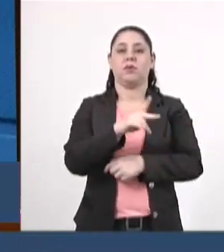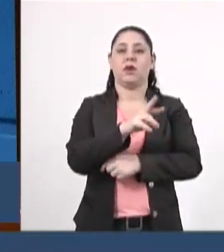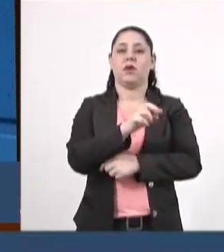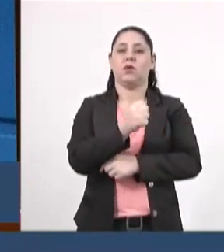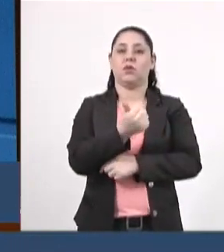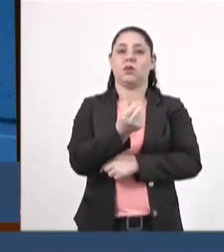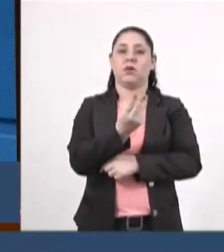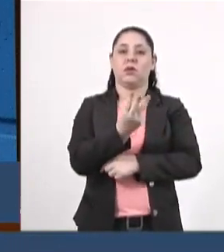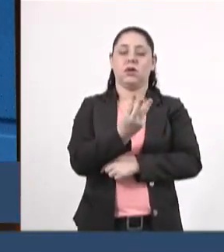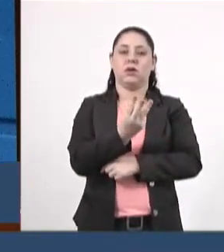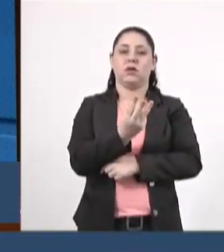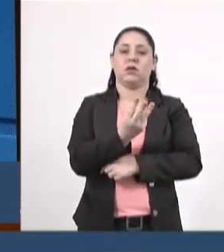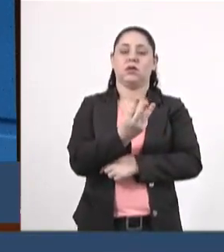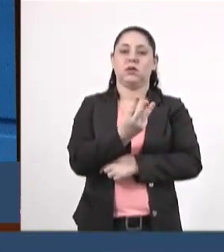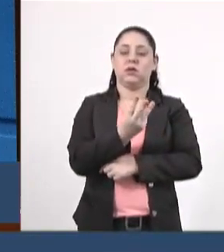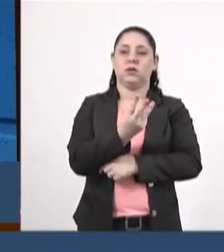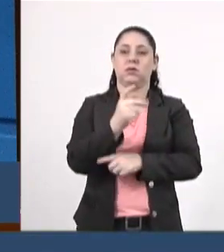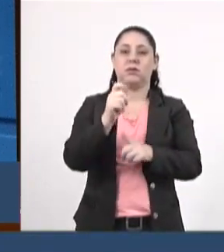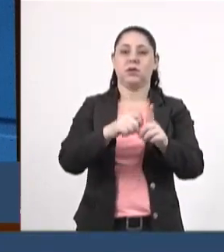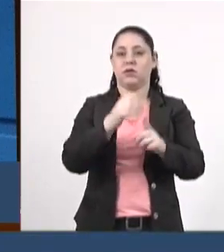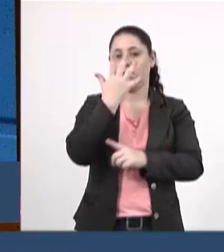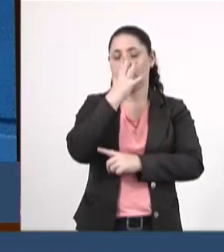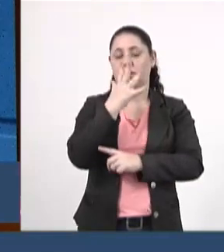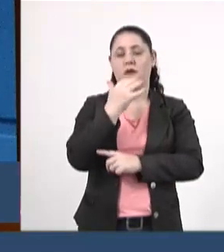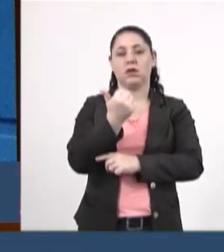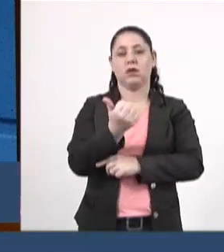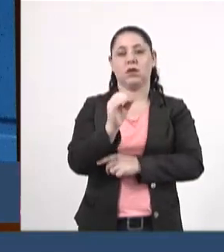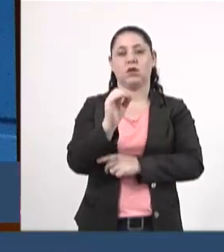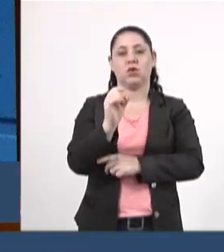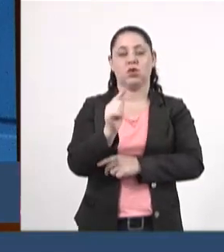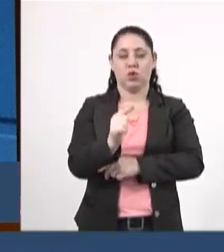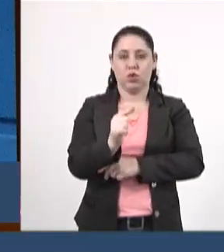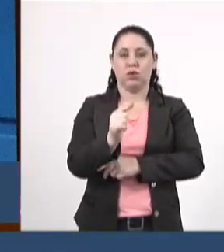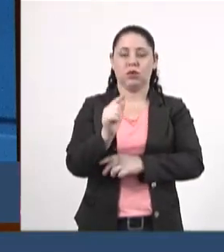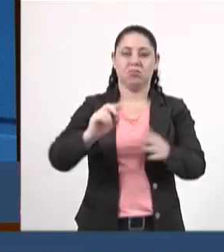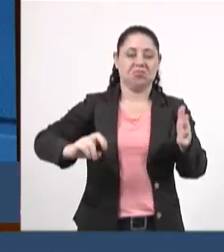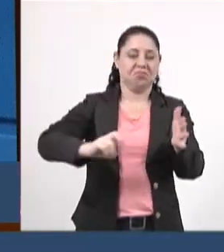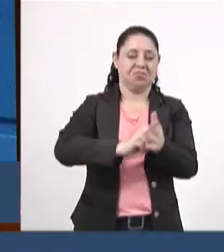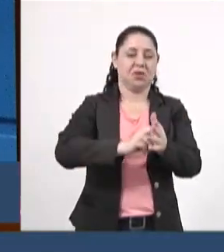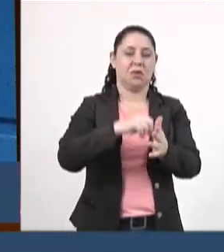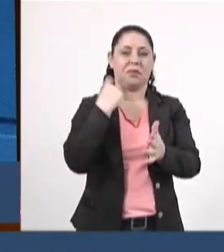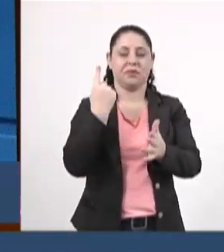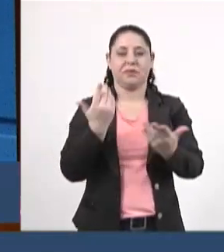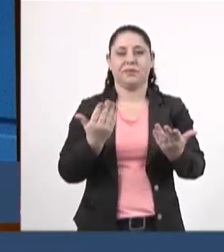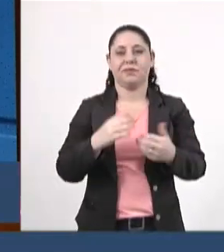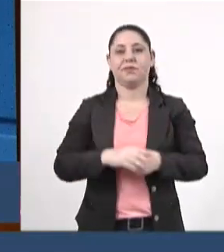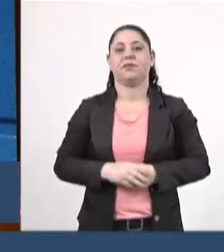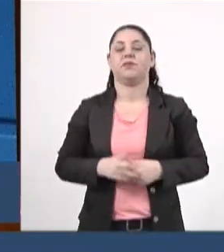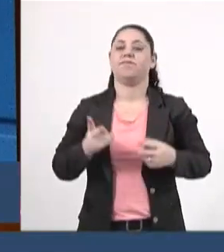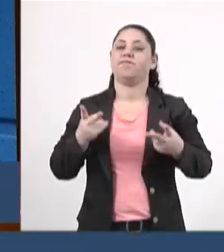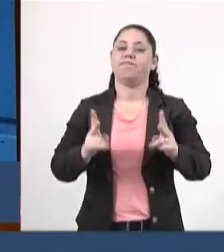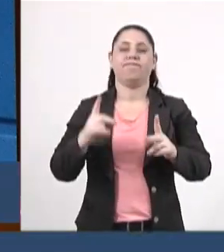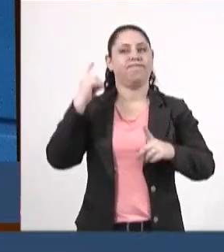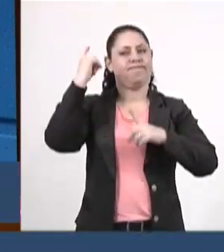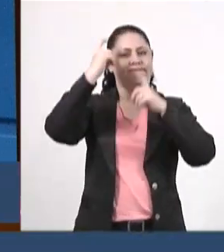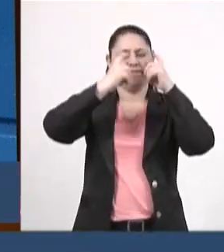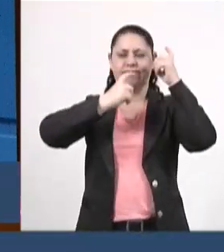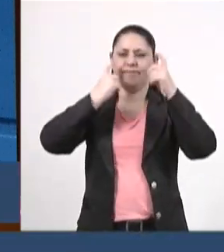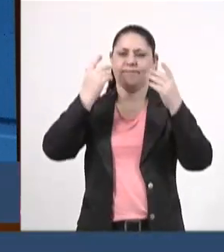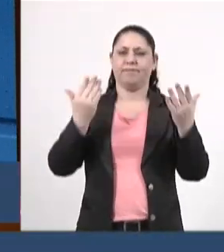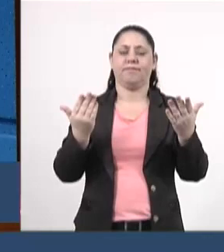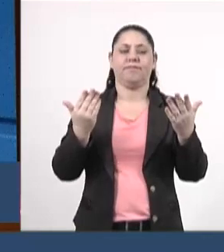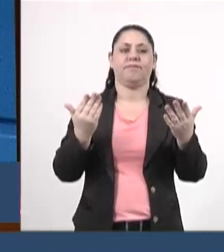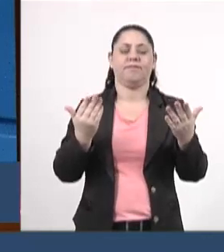BR-163, só no mês de fevereiro desse ano, teve 102 acidentes. Então, continua a nossa preocupação, essa frustração.